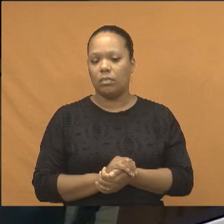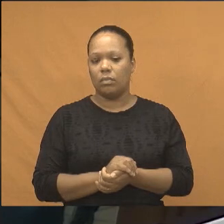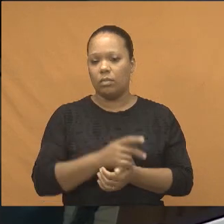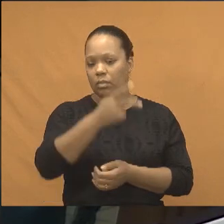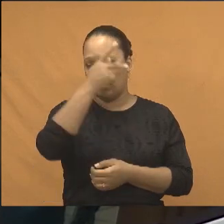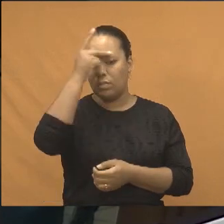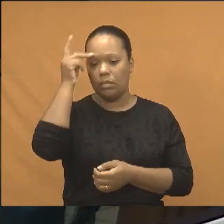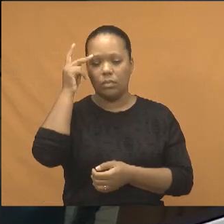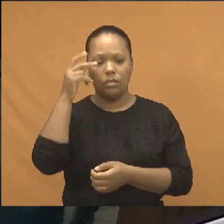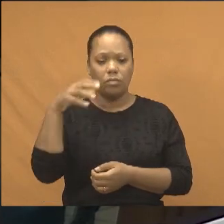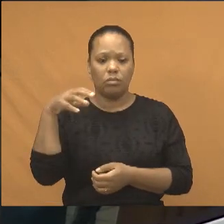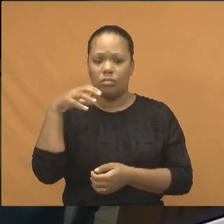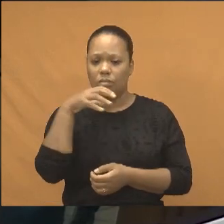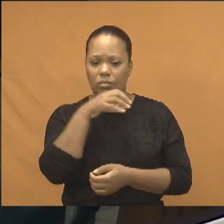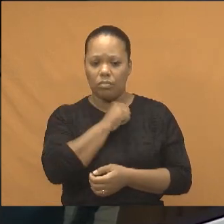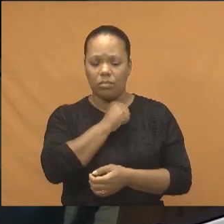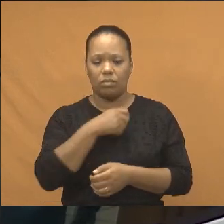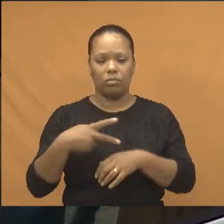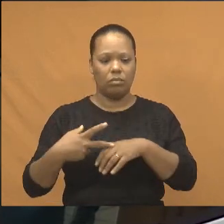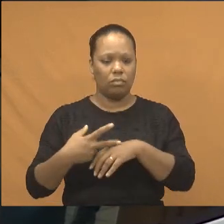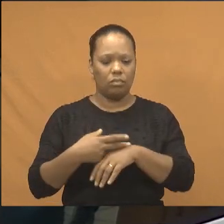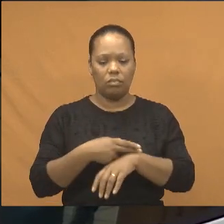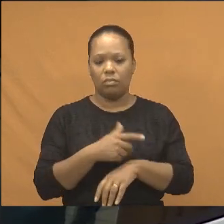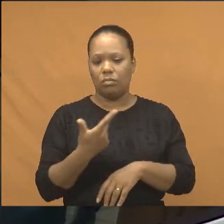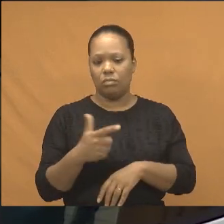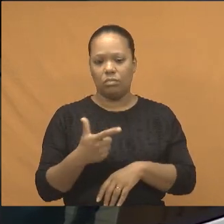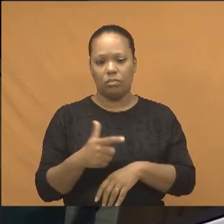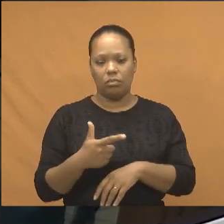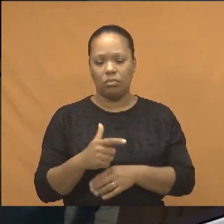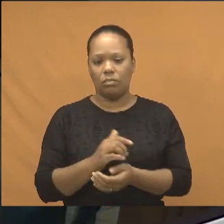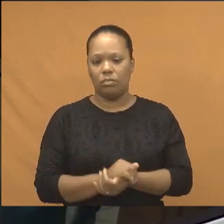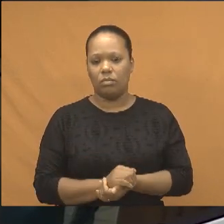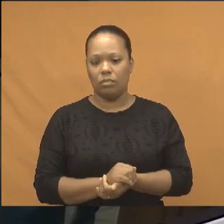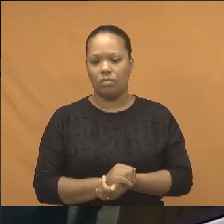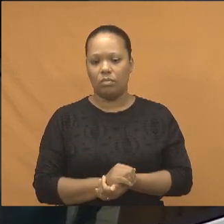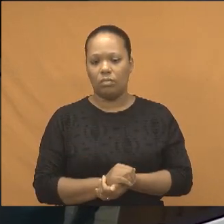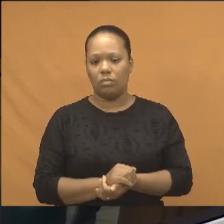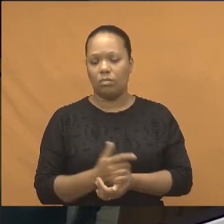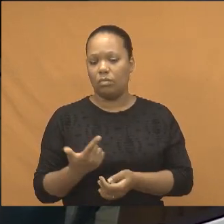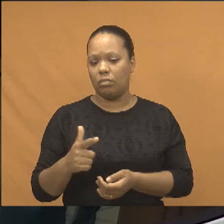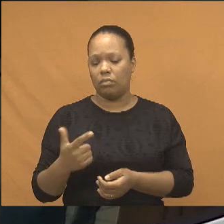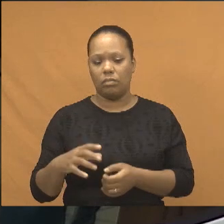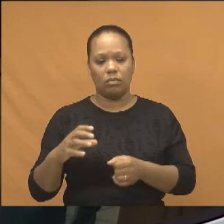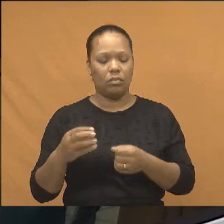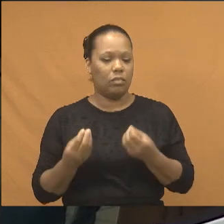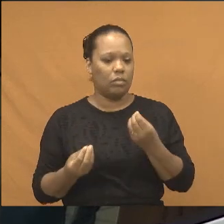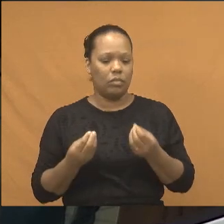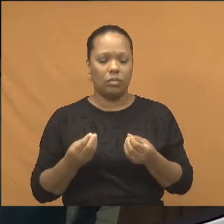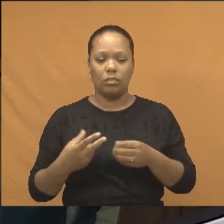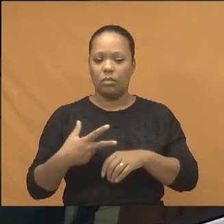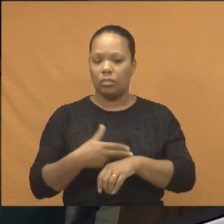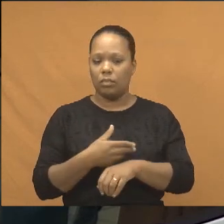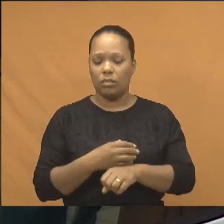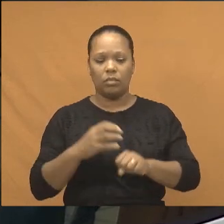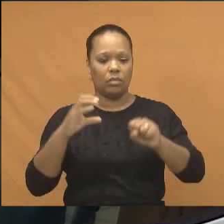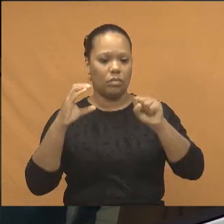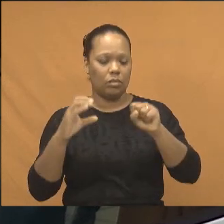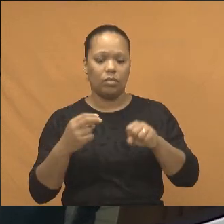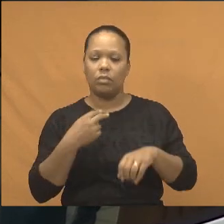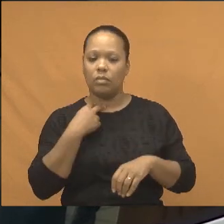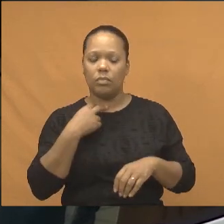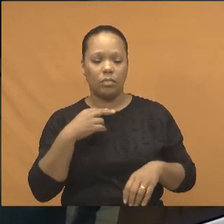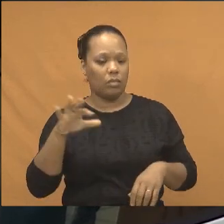extrema urgência de cirurgia que não tem que ser feito na Santa Casa, que não pode ser feito no Hospital